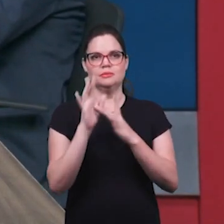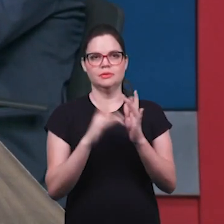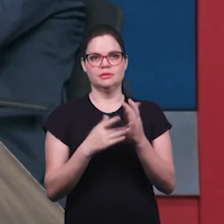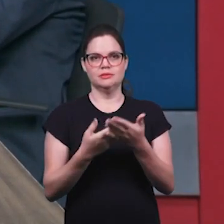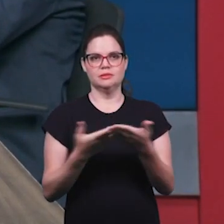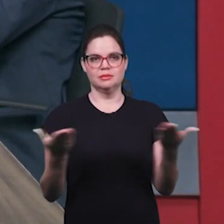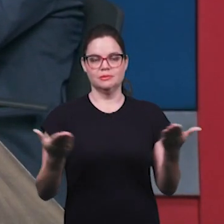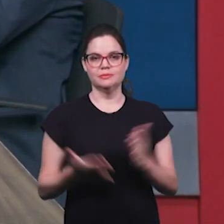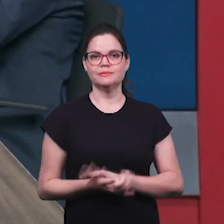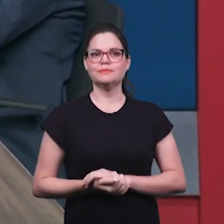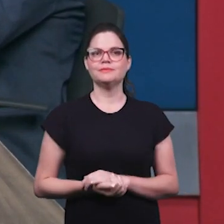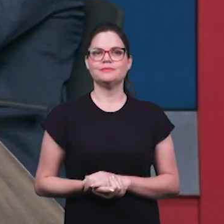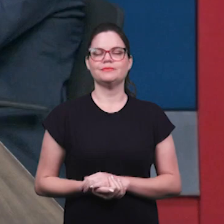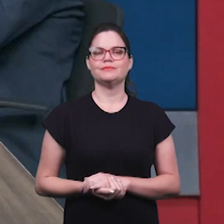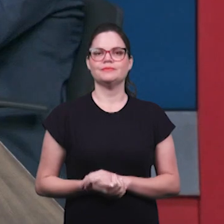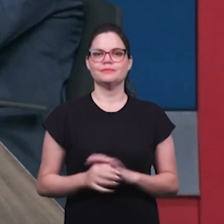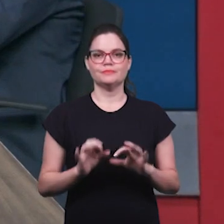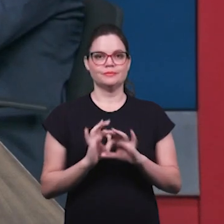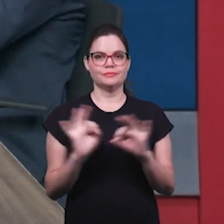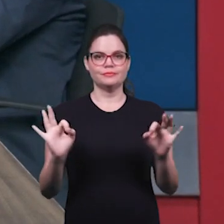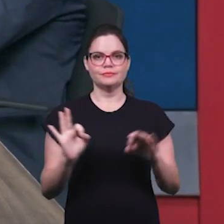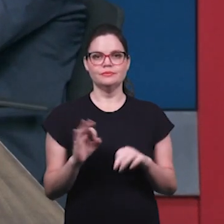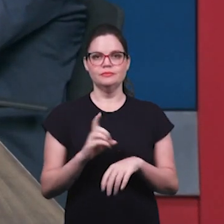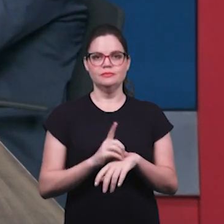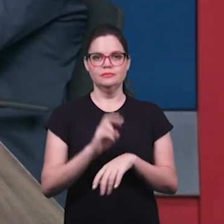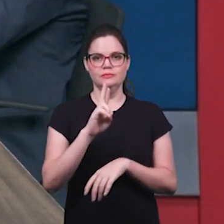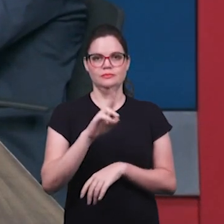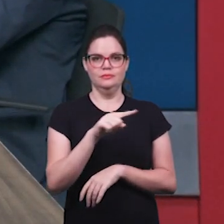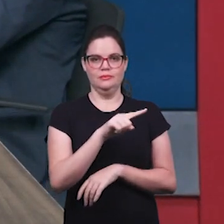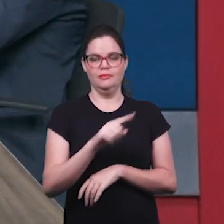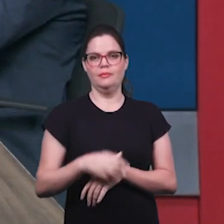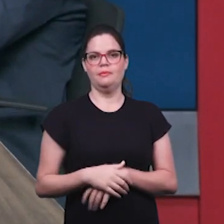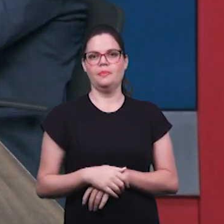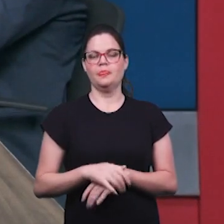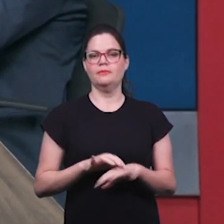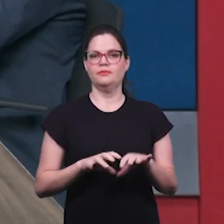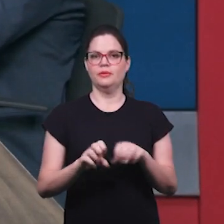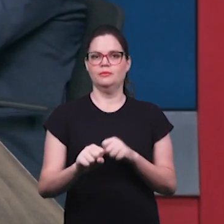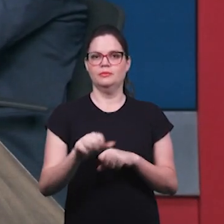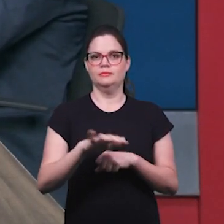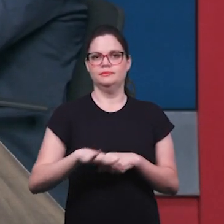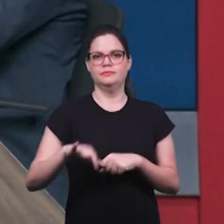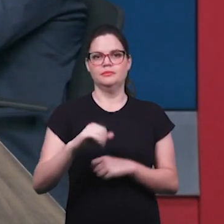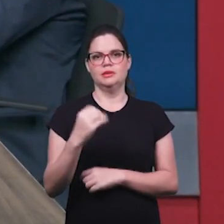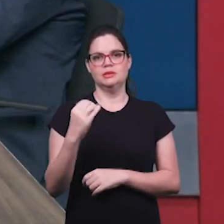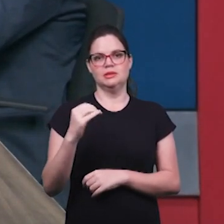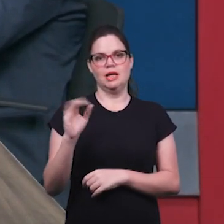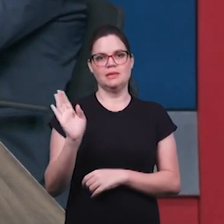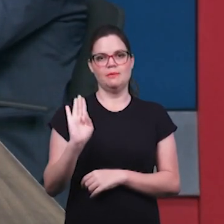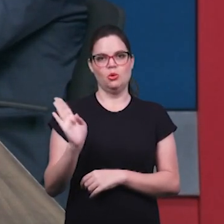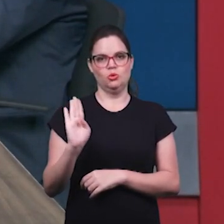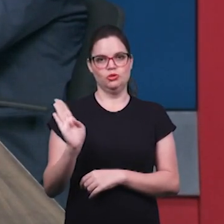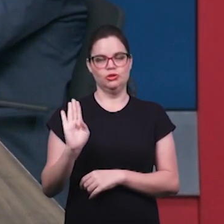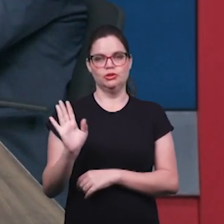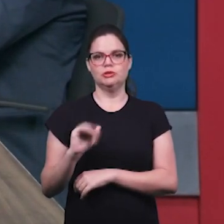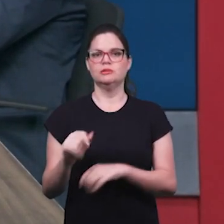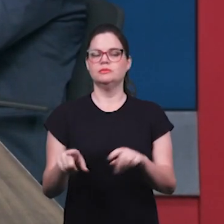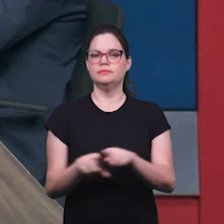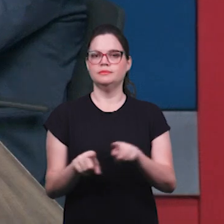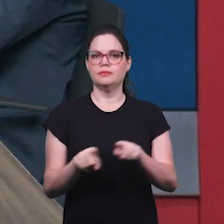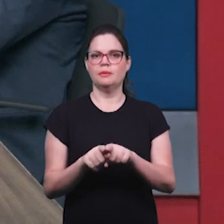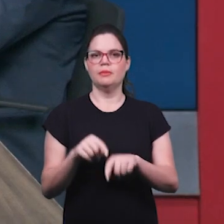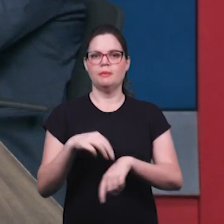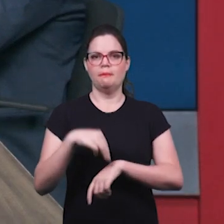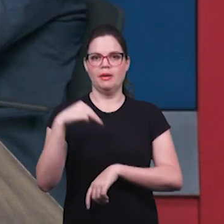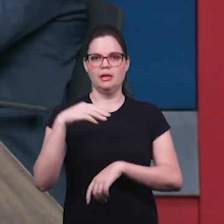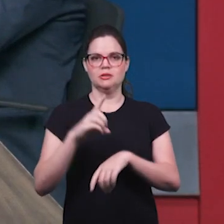Senhor a todos. Muito bem, o Dr. Tiago Campos, que ele tem graduação em Ciências Biológicas, é mestre,